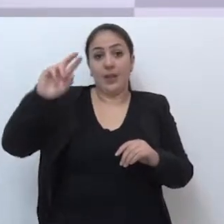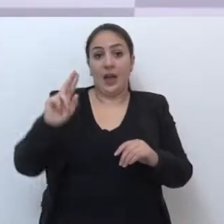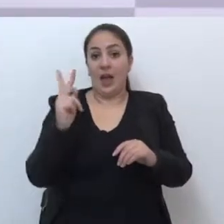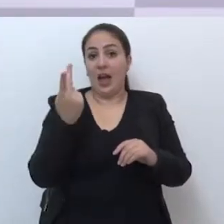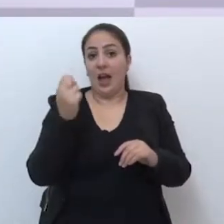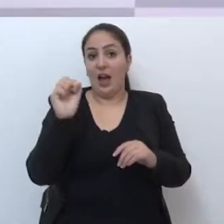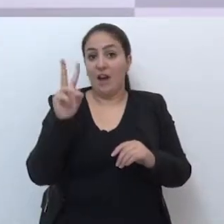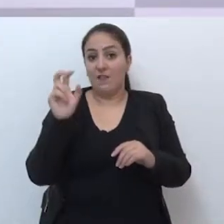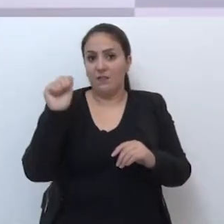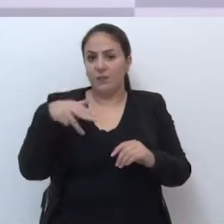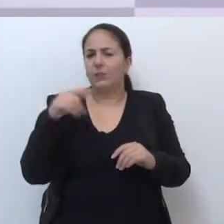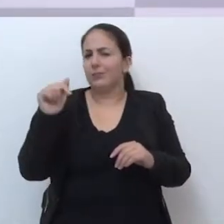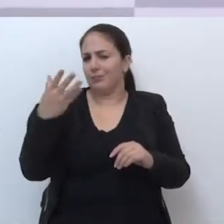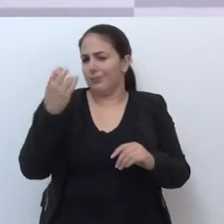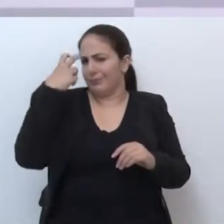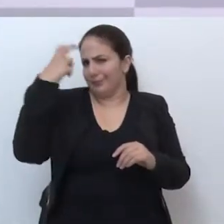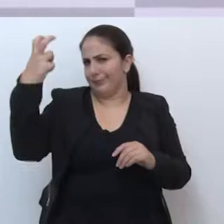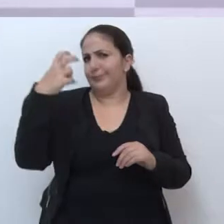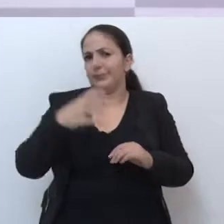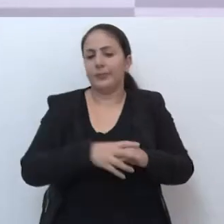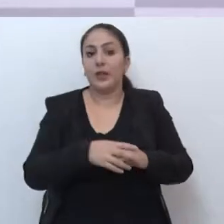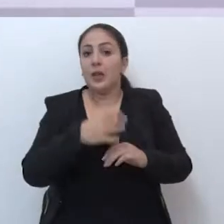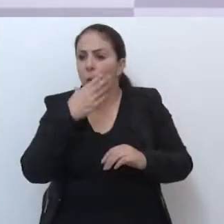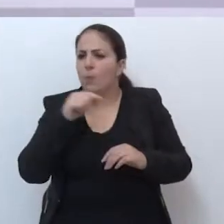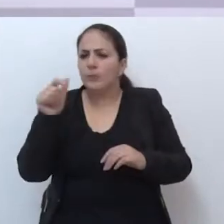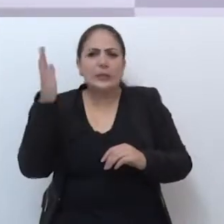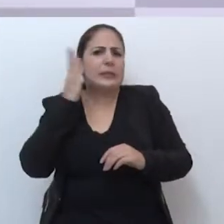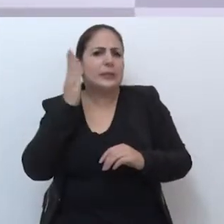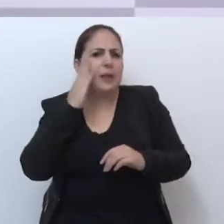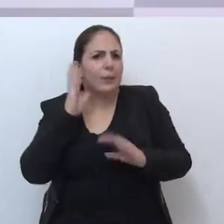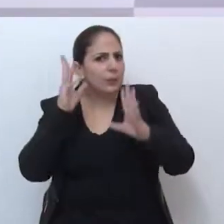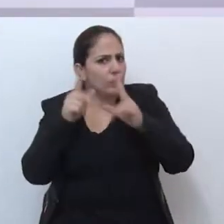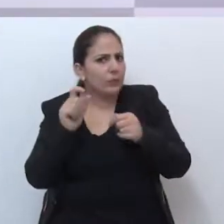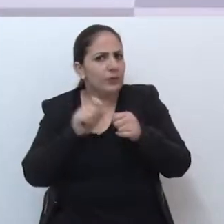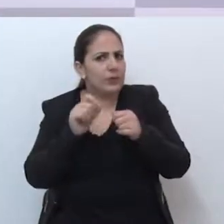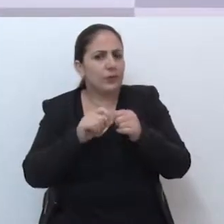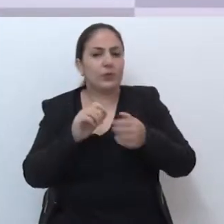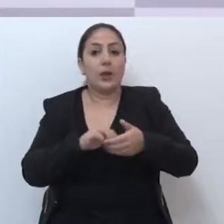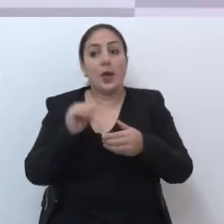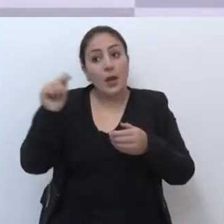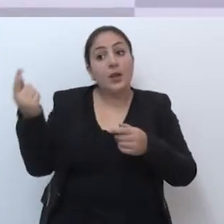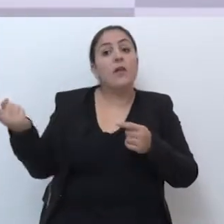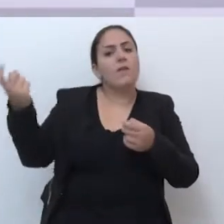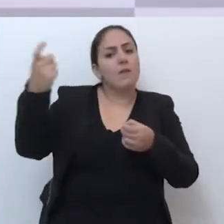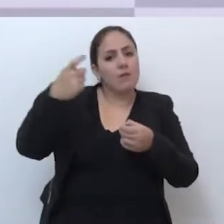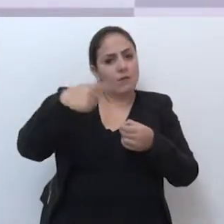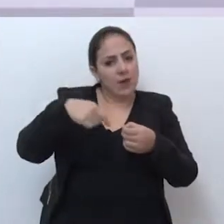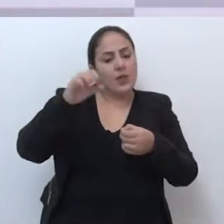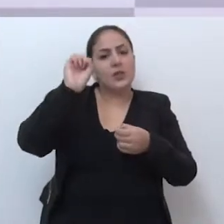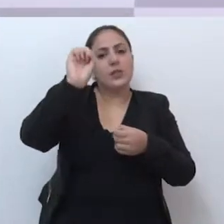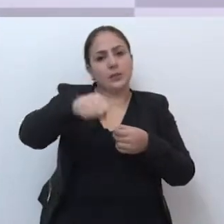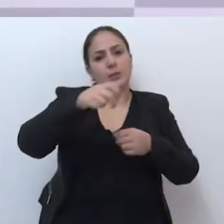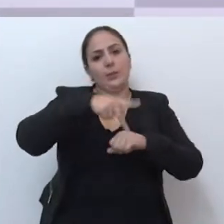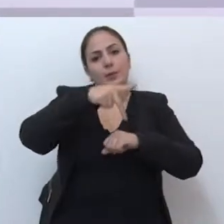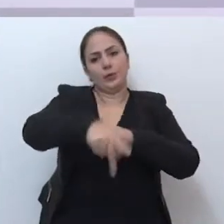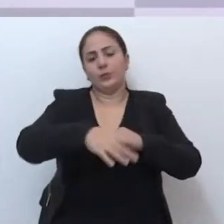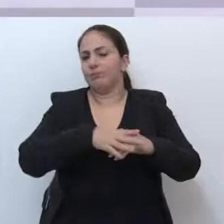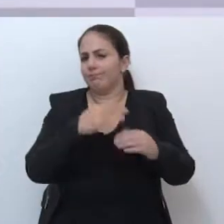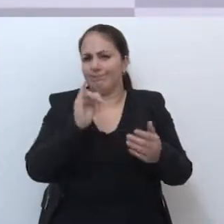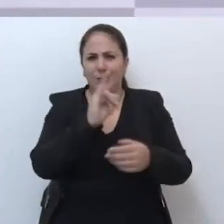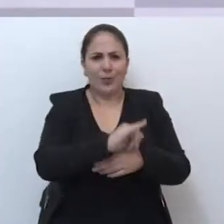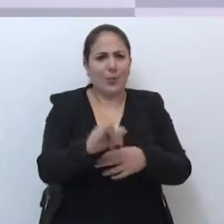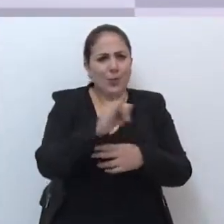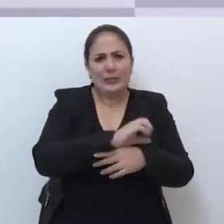Brasil. Esse cara é muito inteligente. Esse cara sabe o que está fazendo. Ele vai vir sim em Passo Fundo.